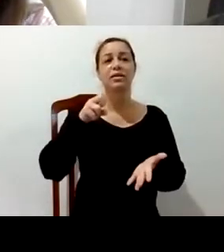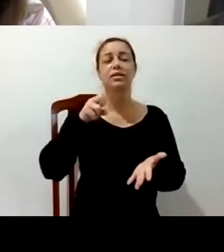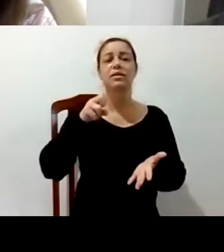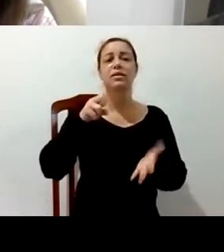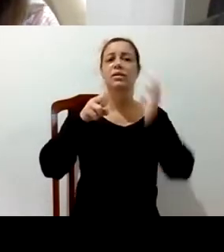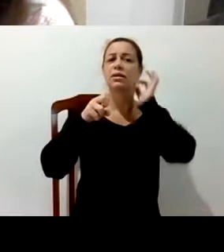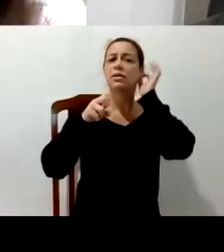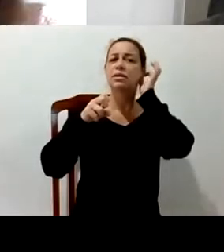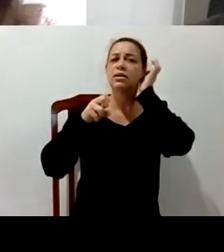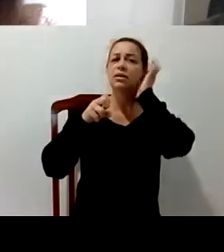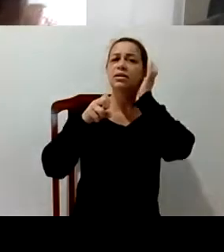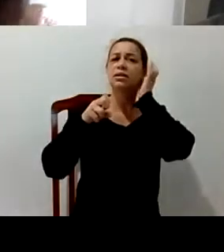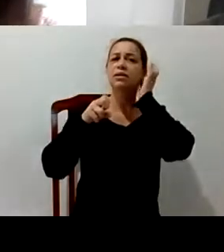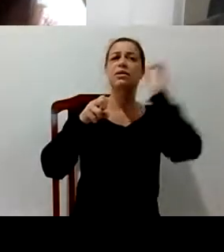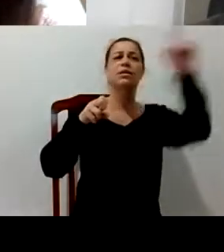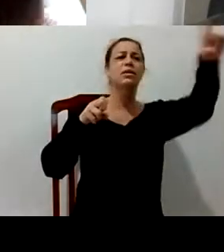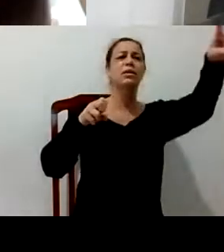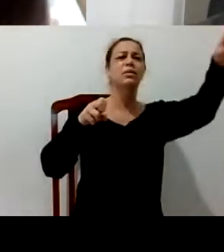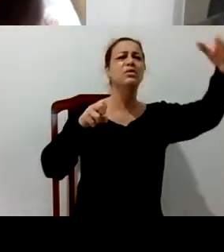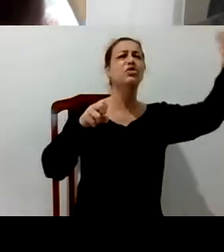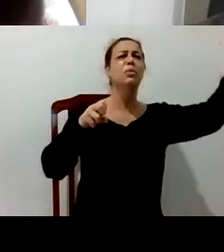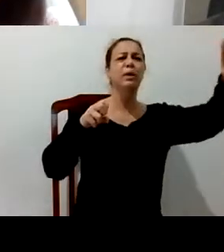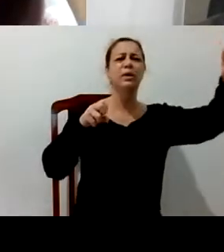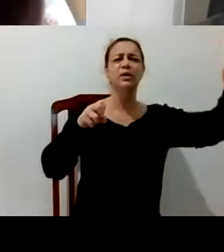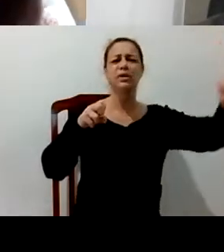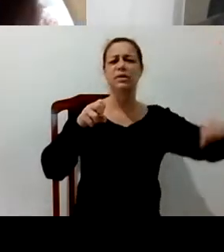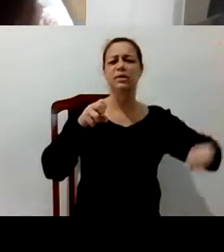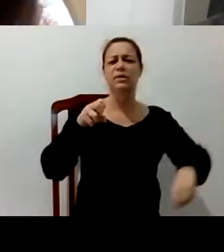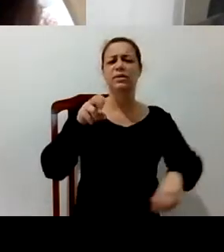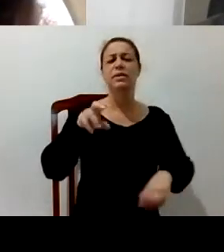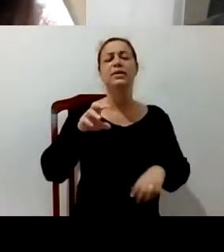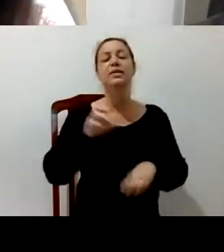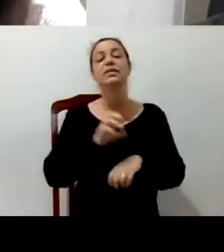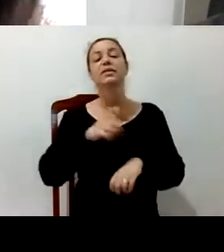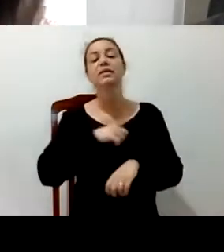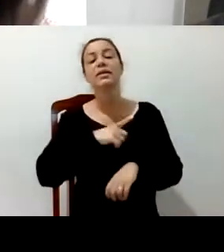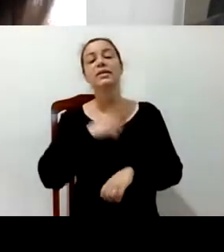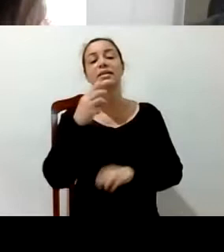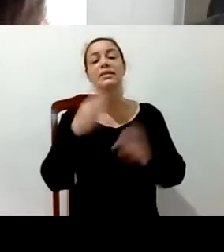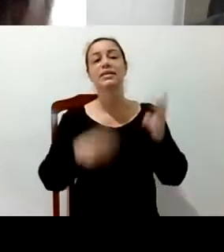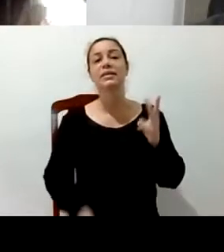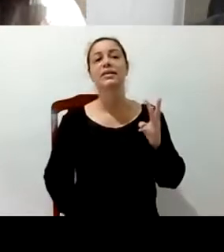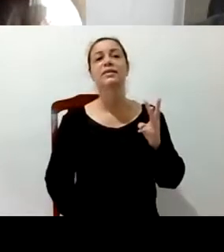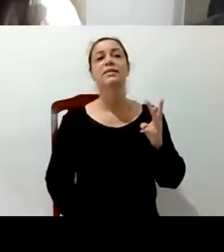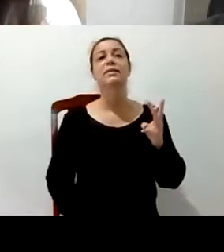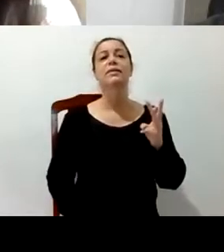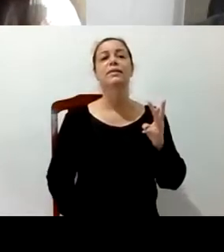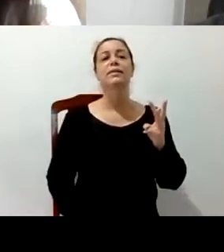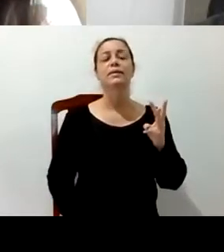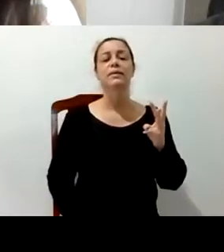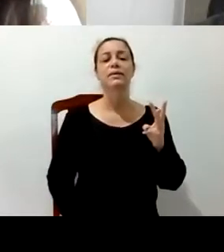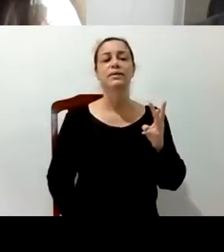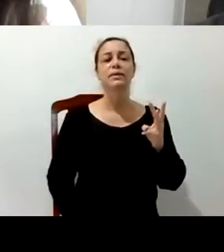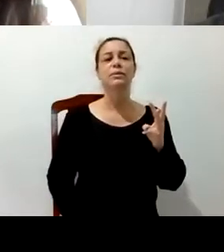são poucos cursos que são oferecidos na escola estadual mesmo. Aí eu não sei porque... Ela quer saber